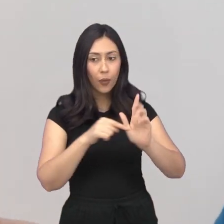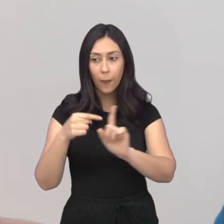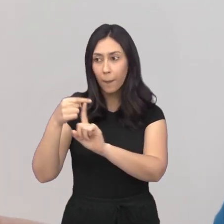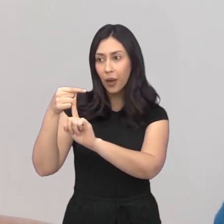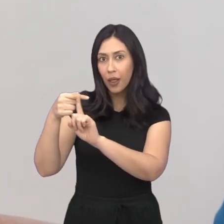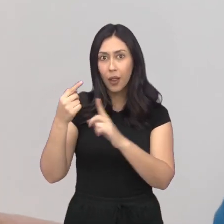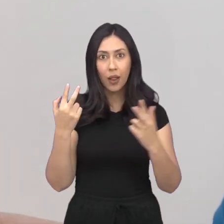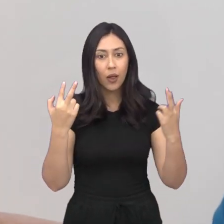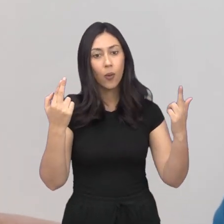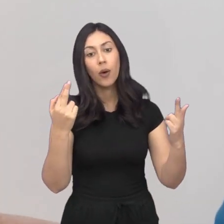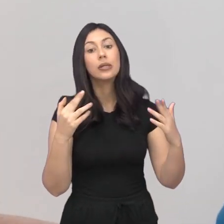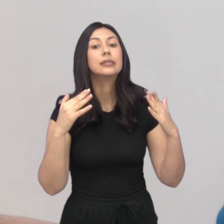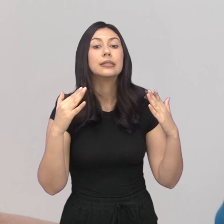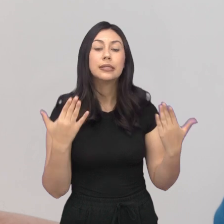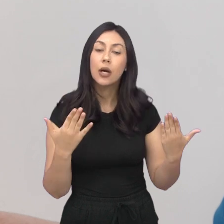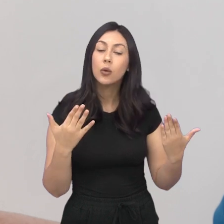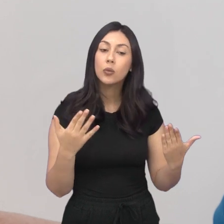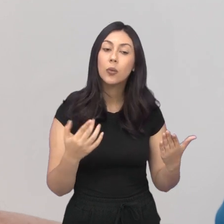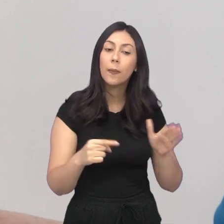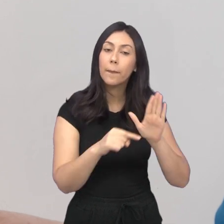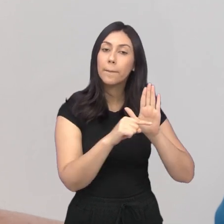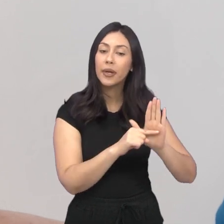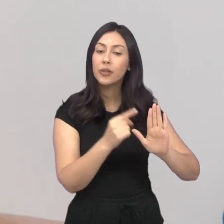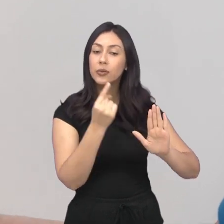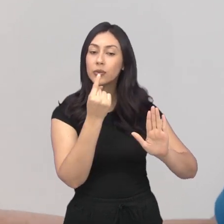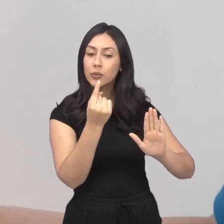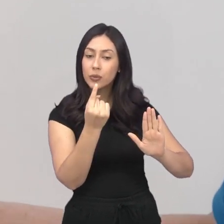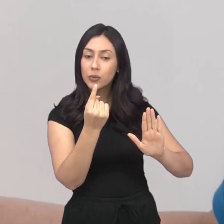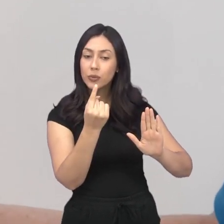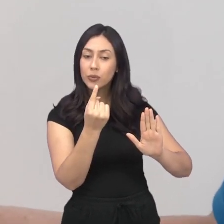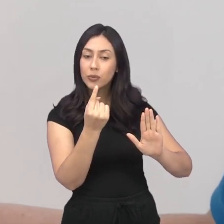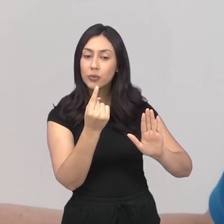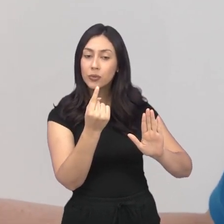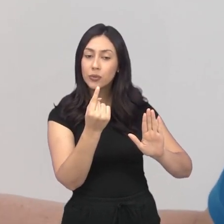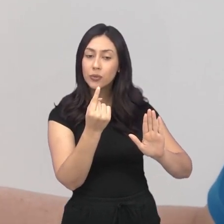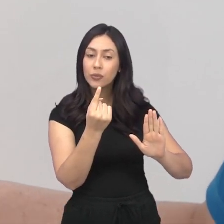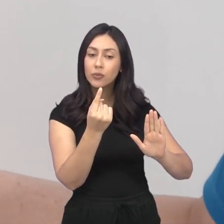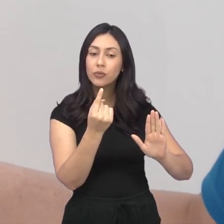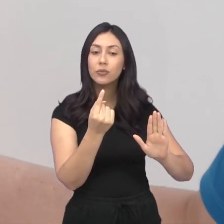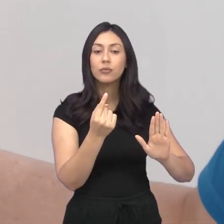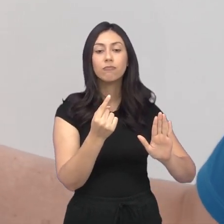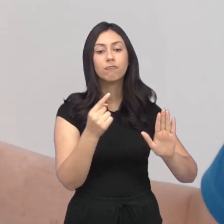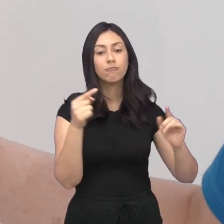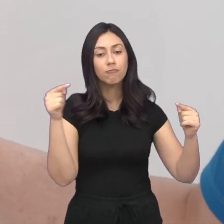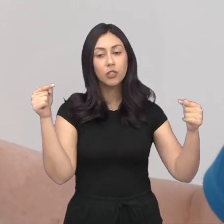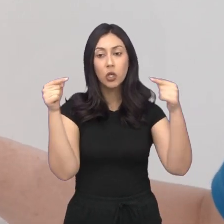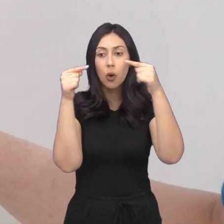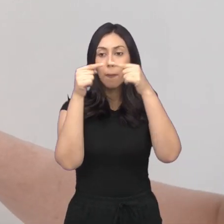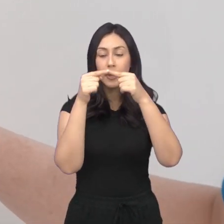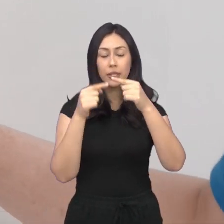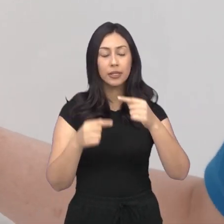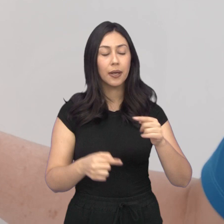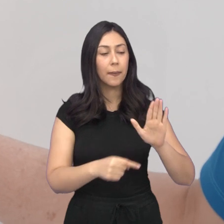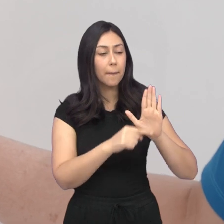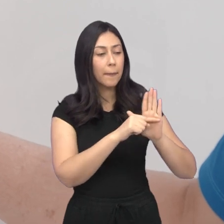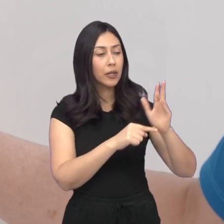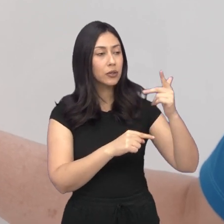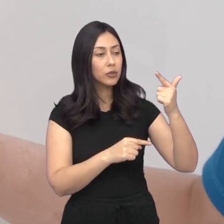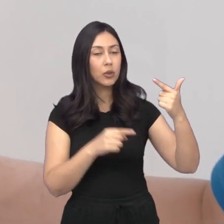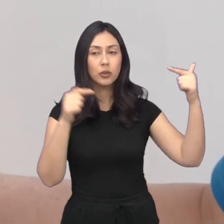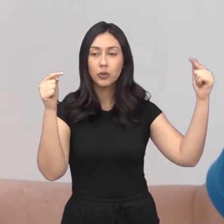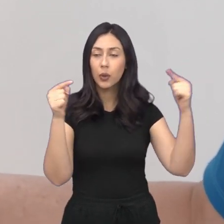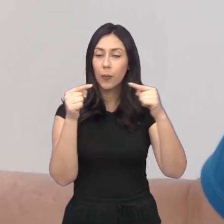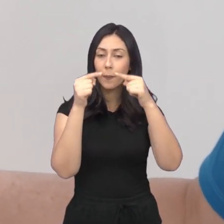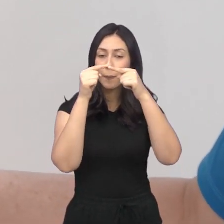assim, ó. Quando for menos 1, vai ter um ponto aqui. No 2, vai ter um ponto